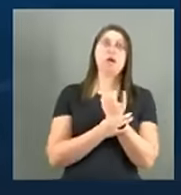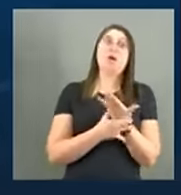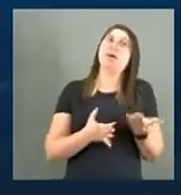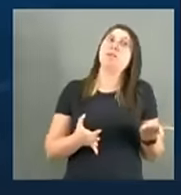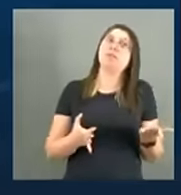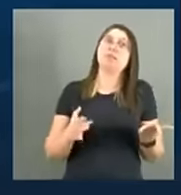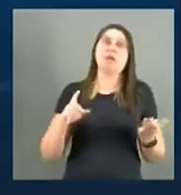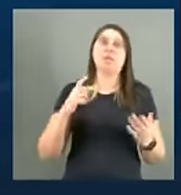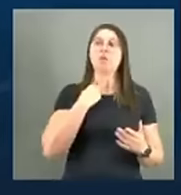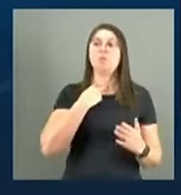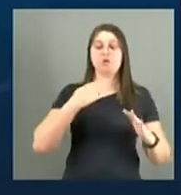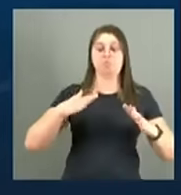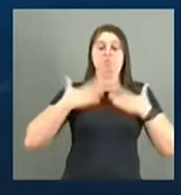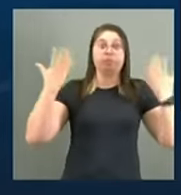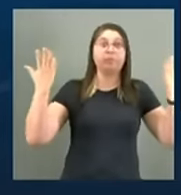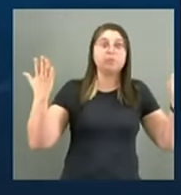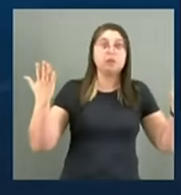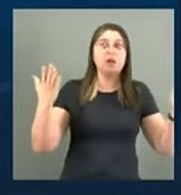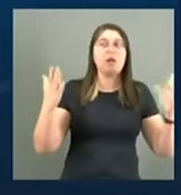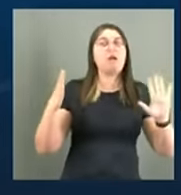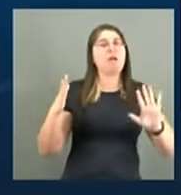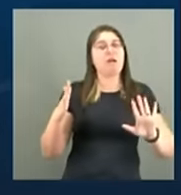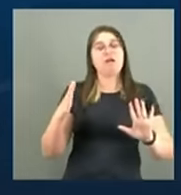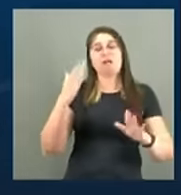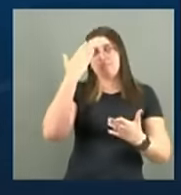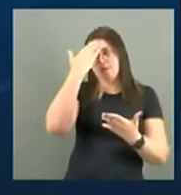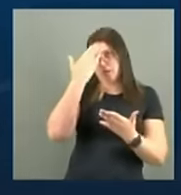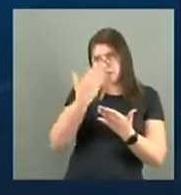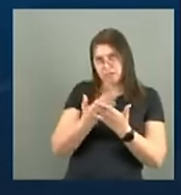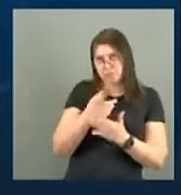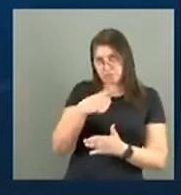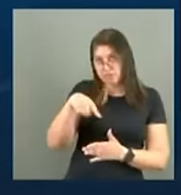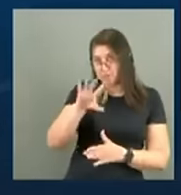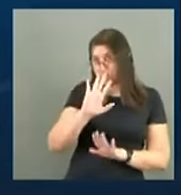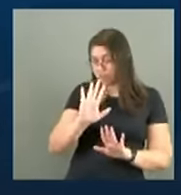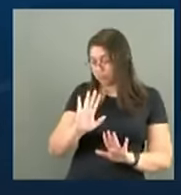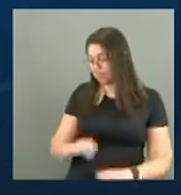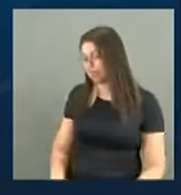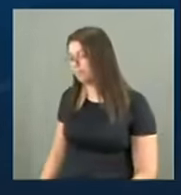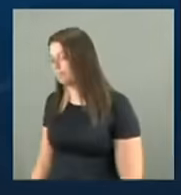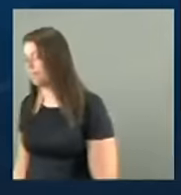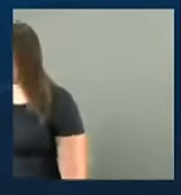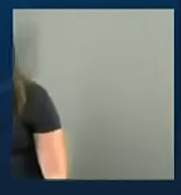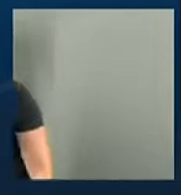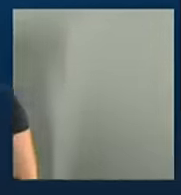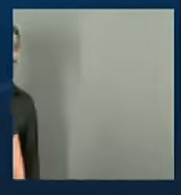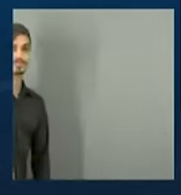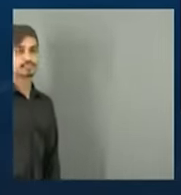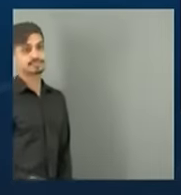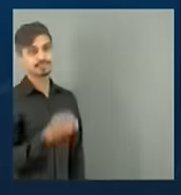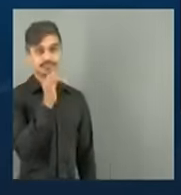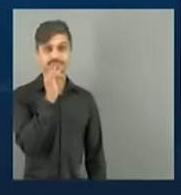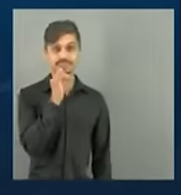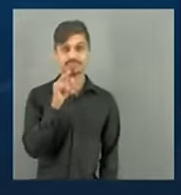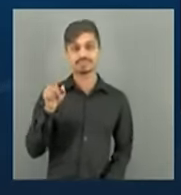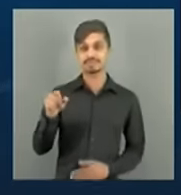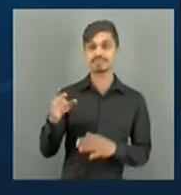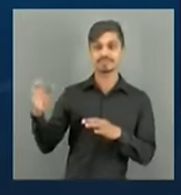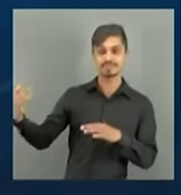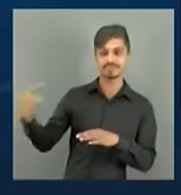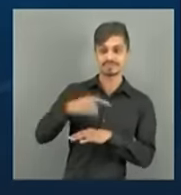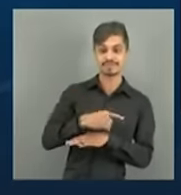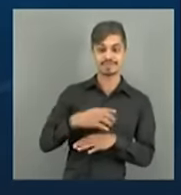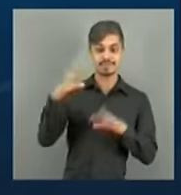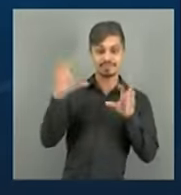aqui, não tô desacreditando, tá bom? Cajuru nem Romário, não é isso. Mas vocês me pegam aqui, me põem no carro, tchau, tô no Brasil, tô